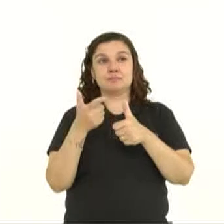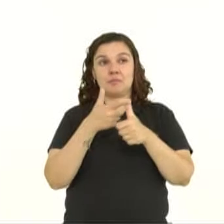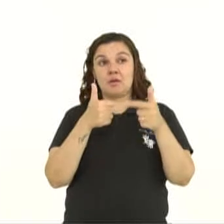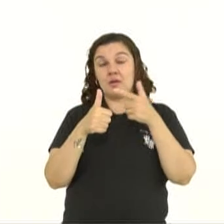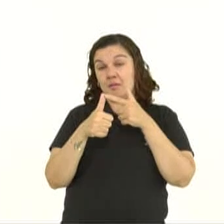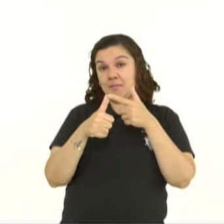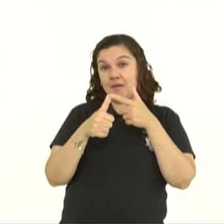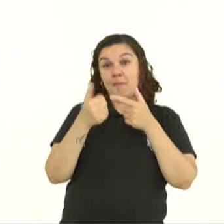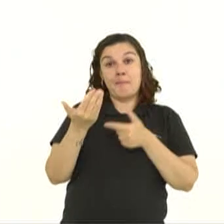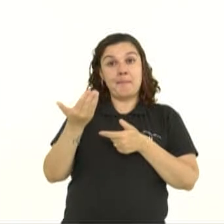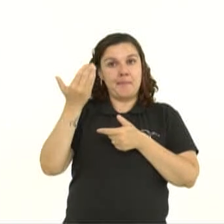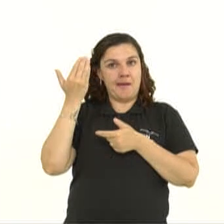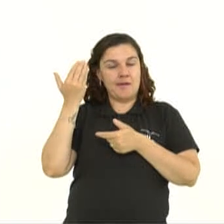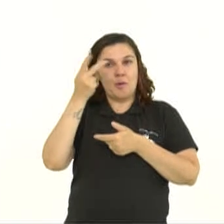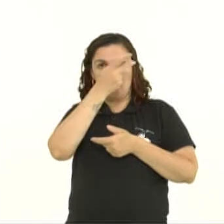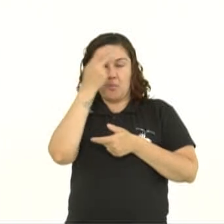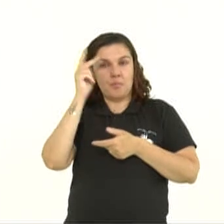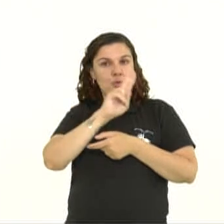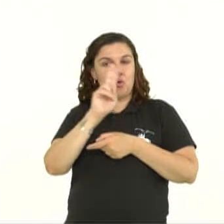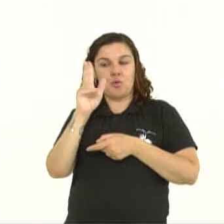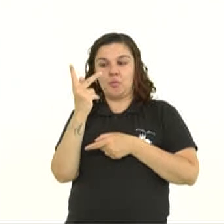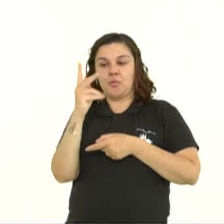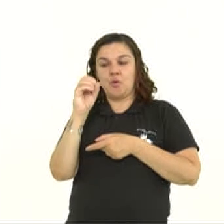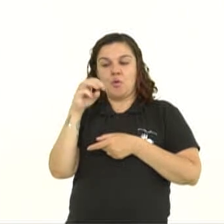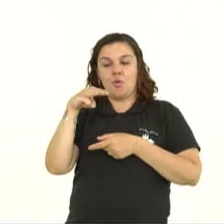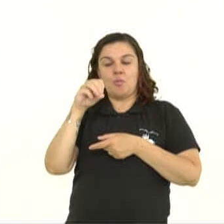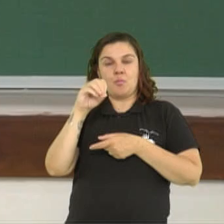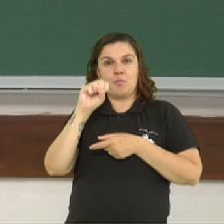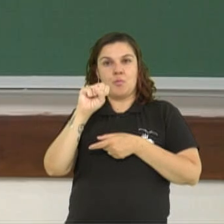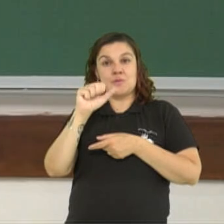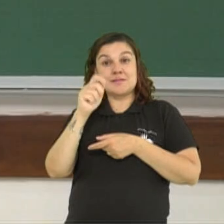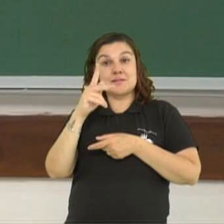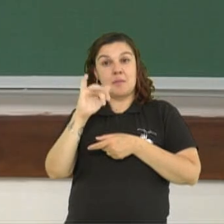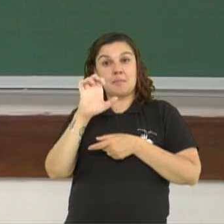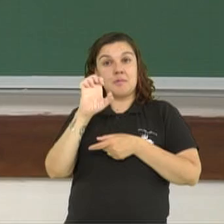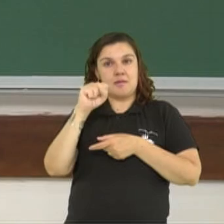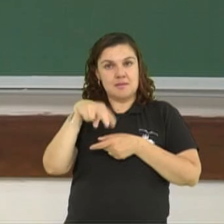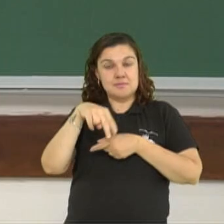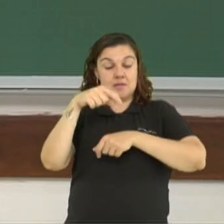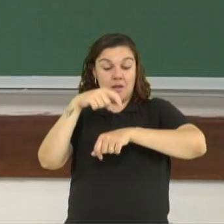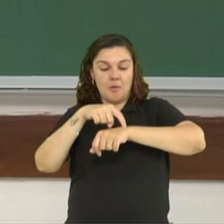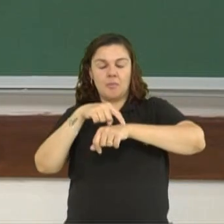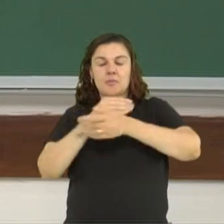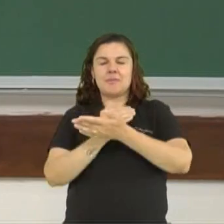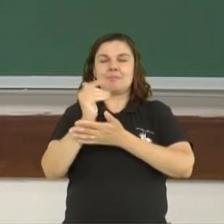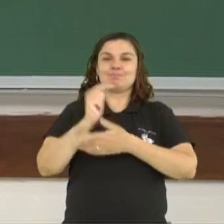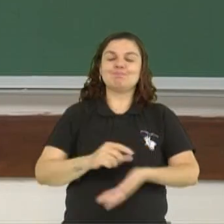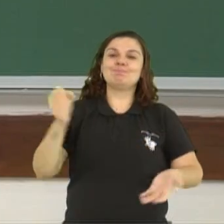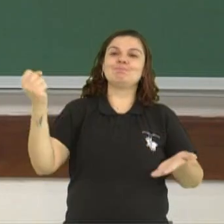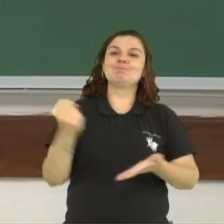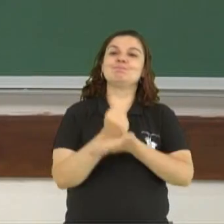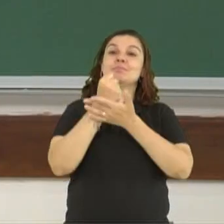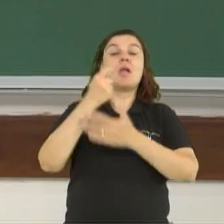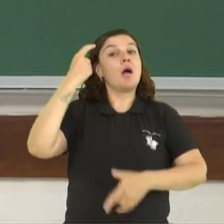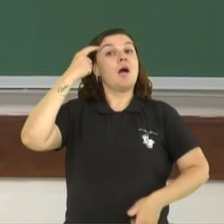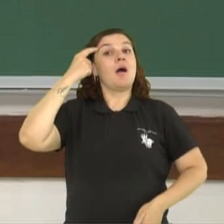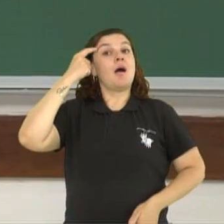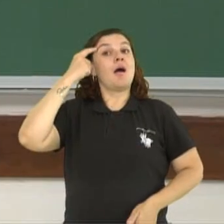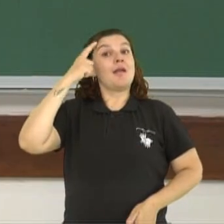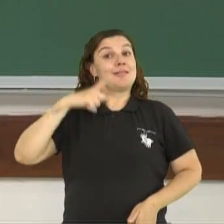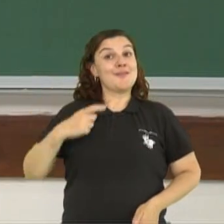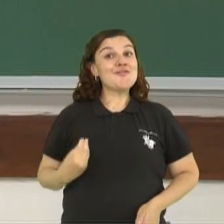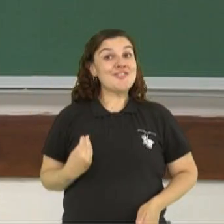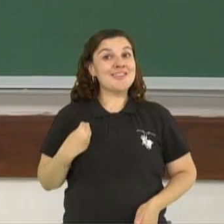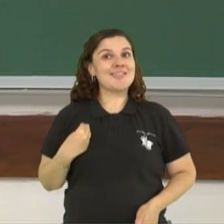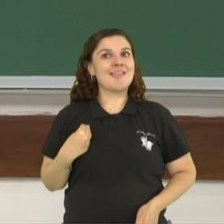arte pré-histórica, Homo sapiens. Homo sapiens está o ano zero, naquele momento o homem começa a pensar. Putz, eu penso, então eu existo. Então,